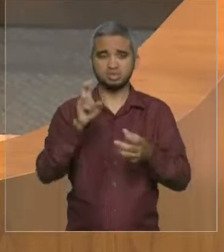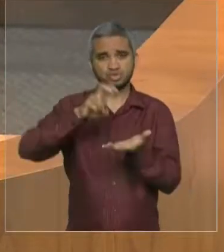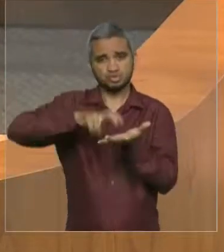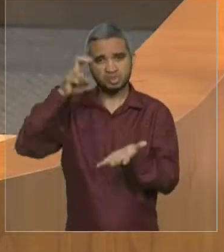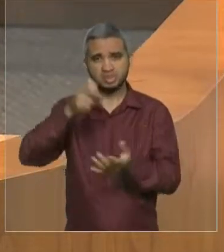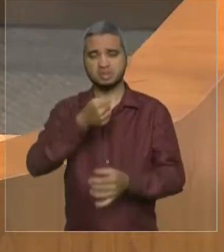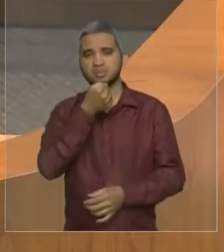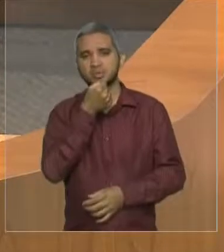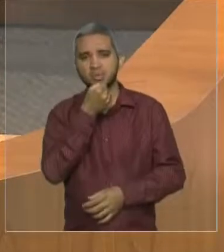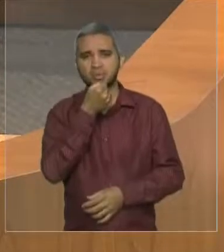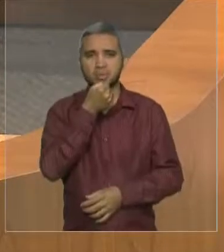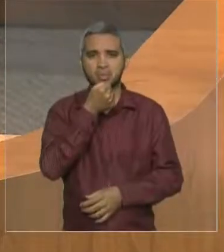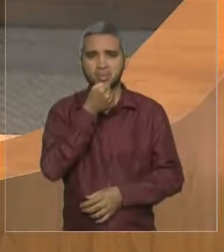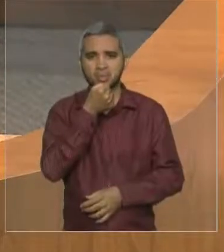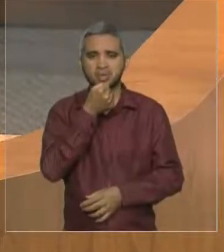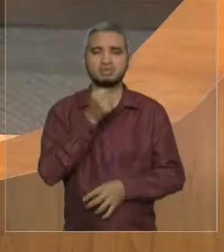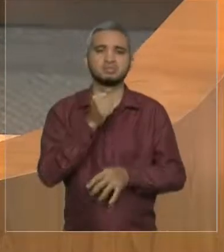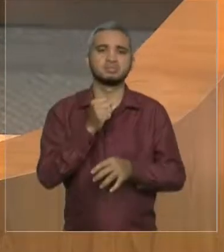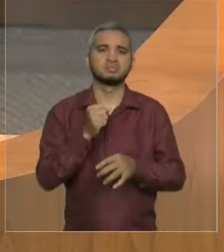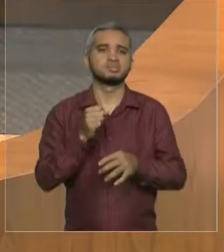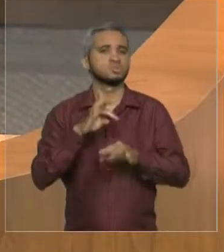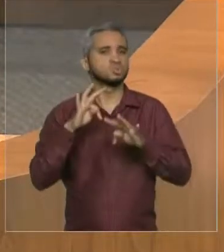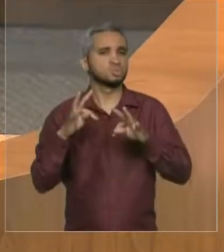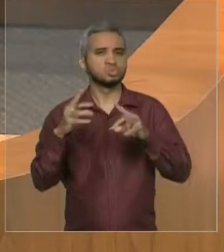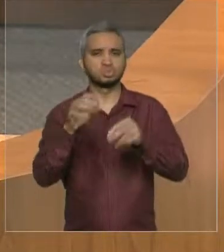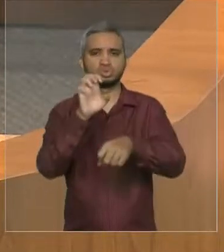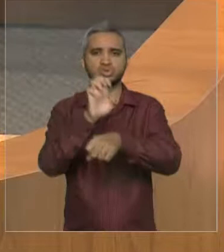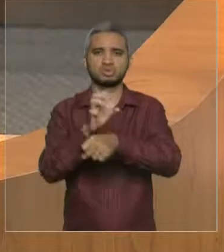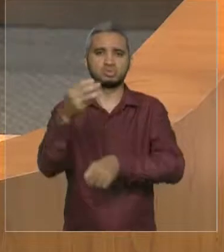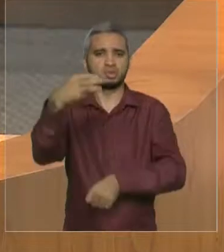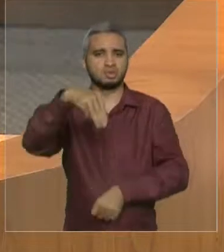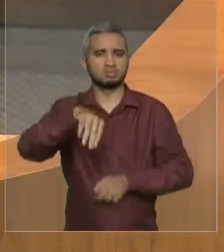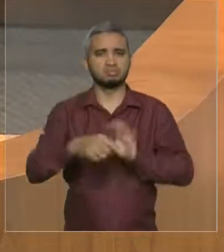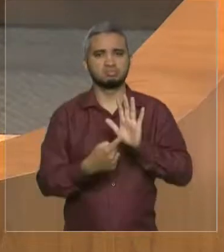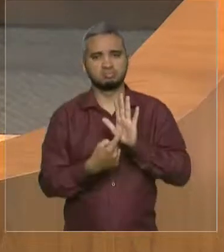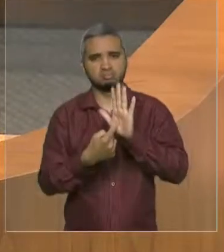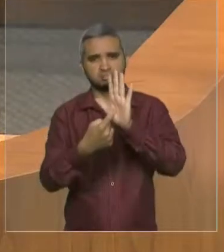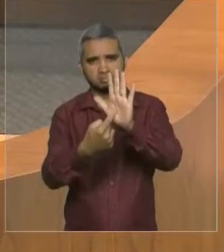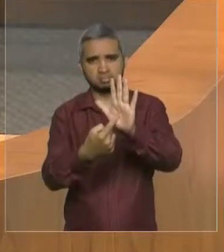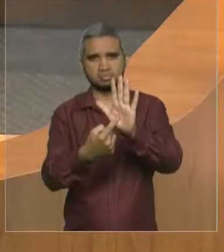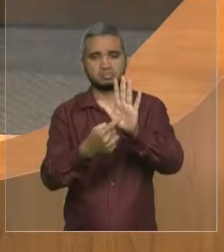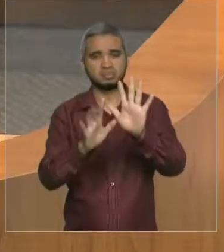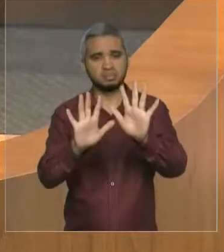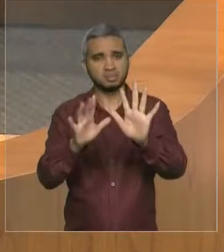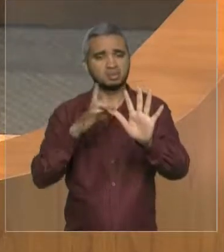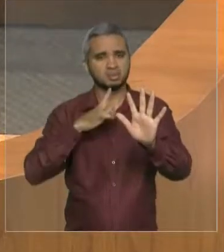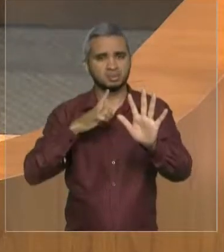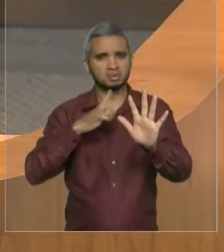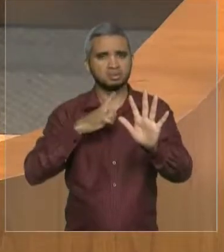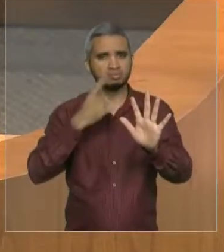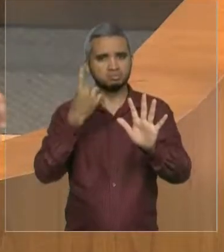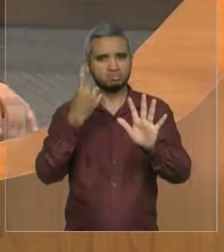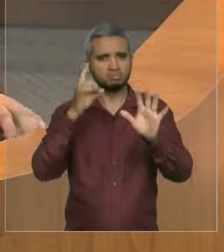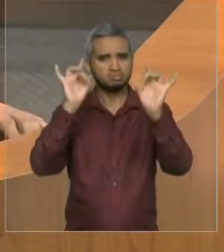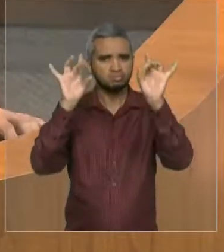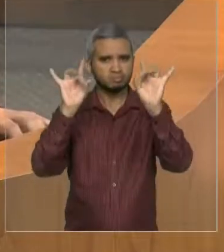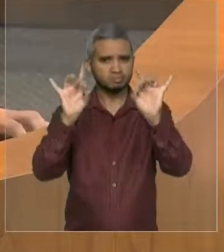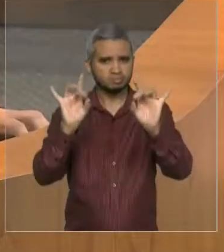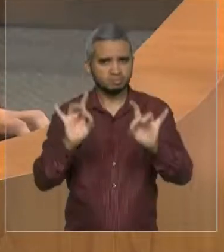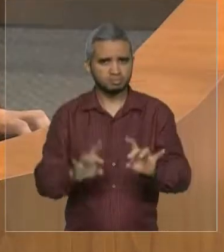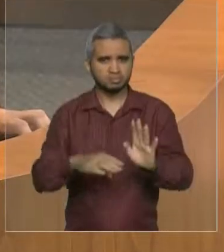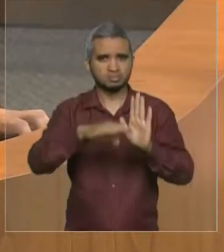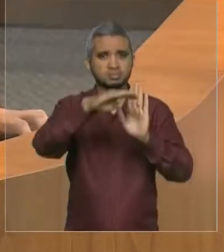notícias, não só na capital, mas todo o estado do Maranhão. Mas eu faço um destaque especial para o programa